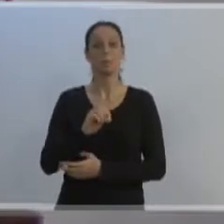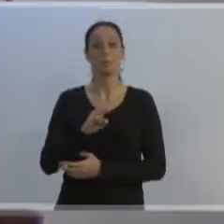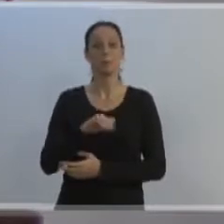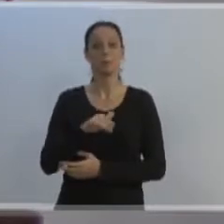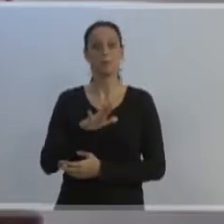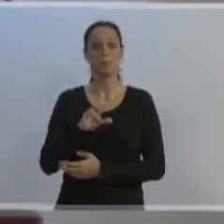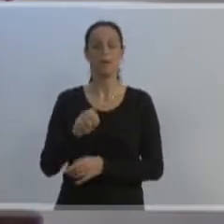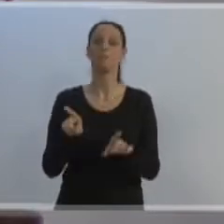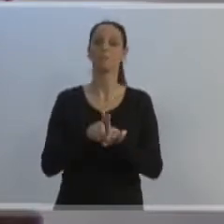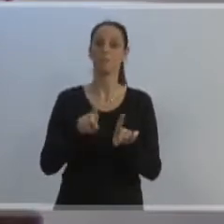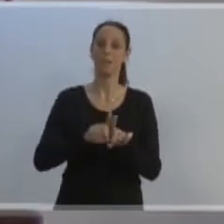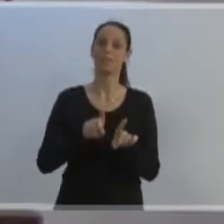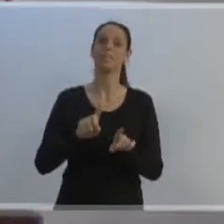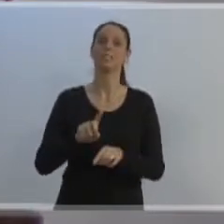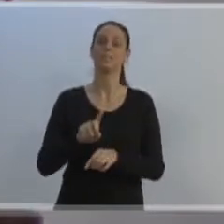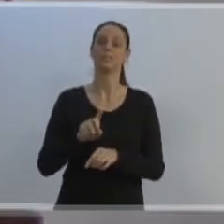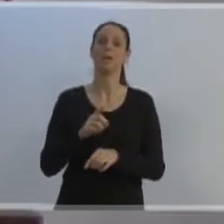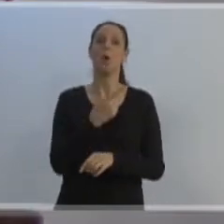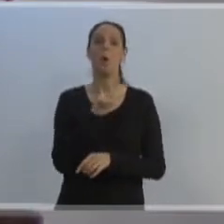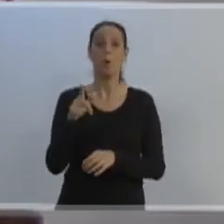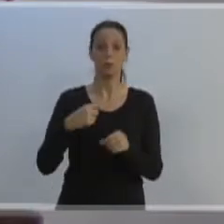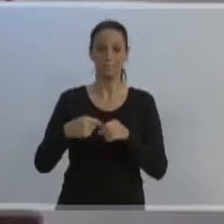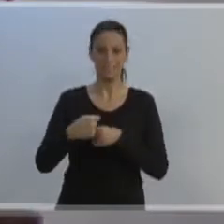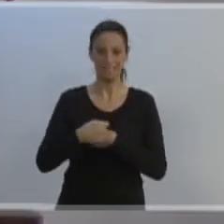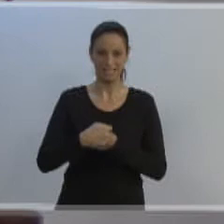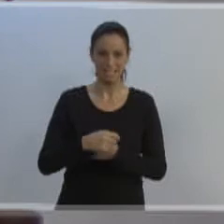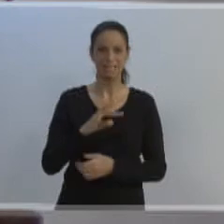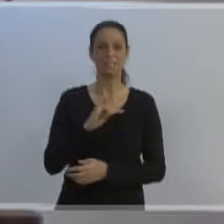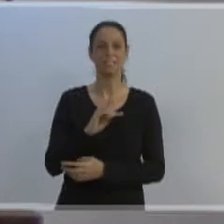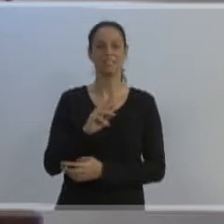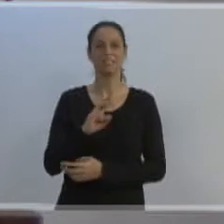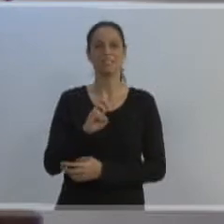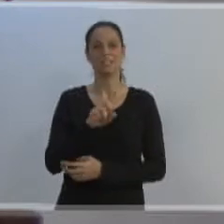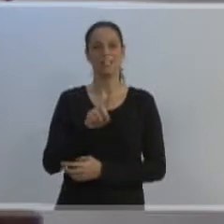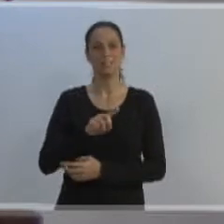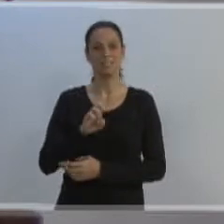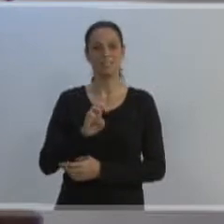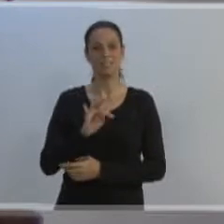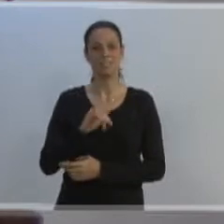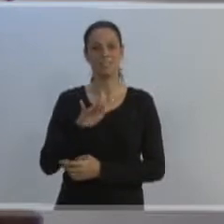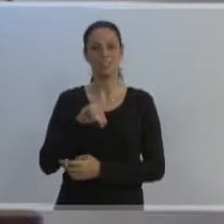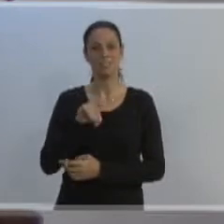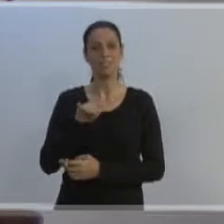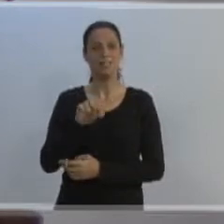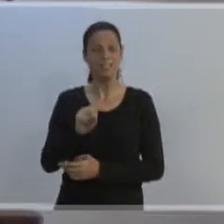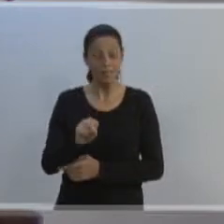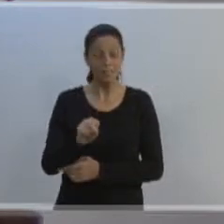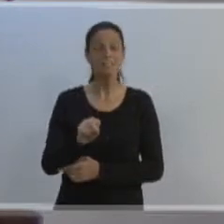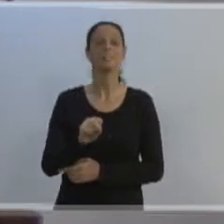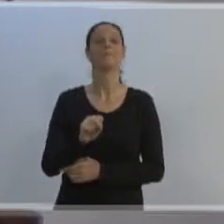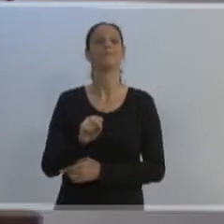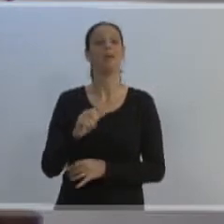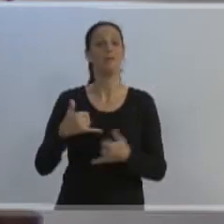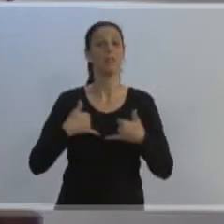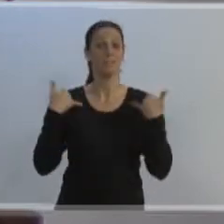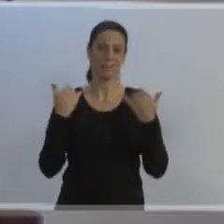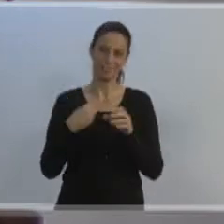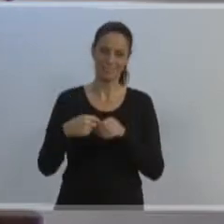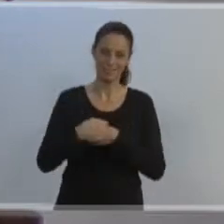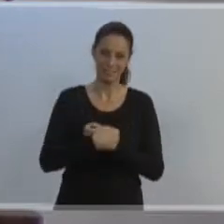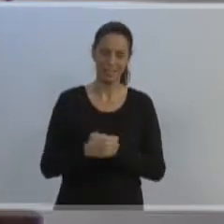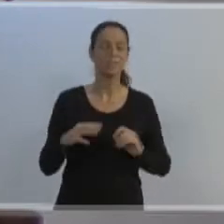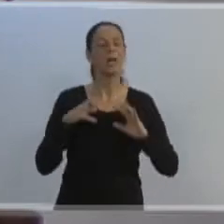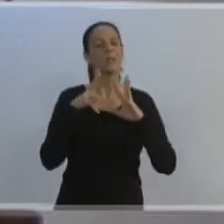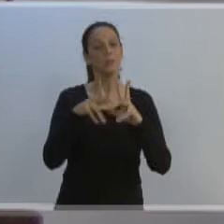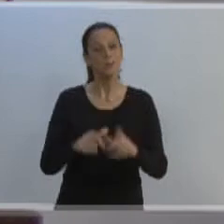e as cidades de três filhas onde muitas pessoas também lá frequento e aqui estão trabalhando na cidade a todos